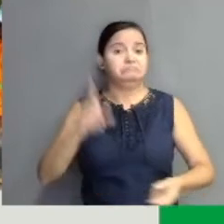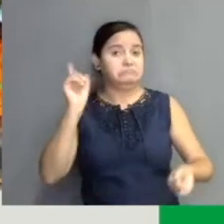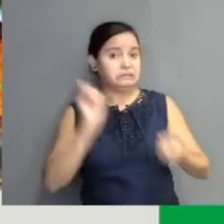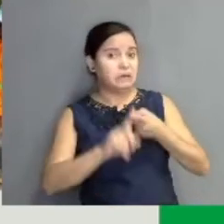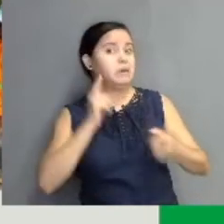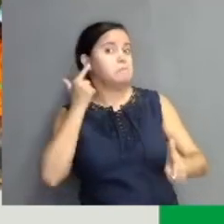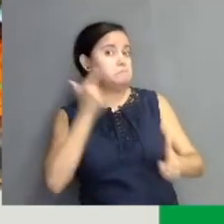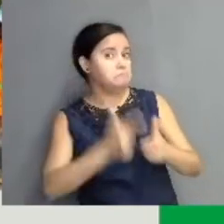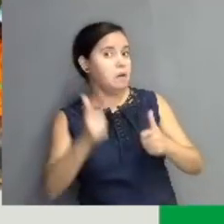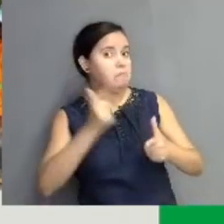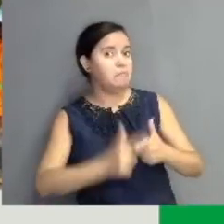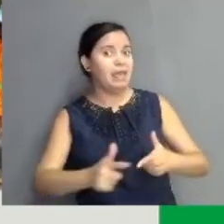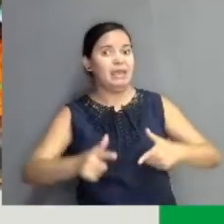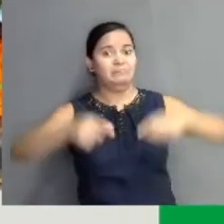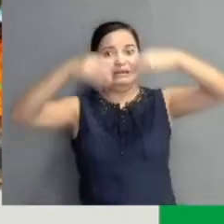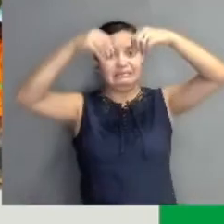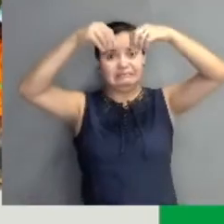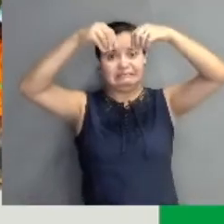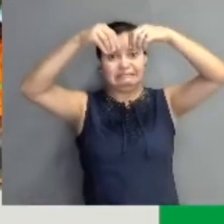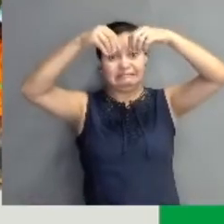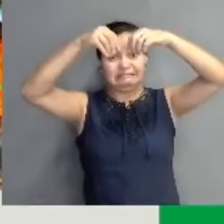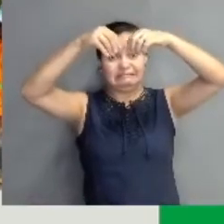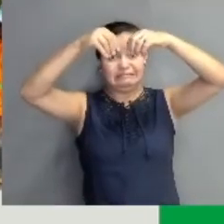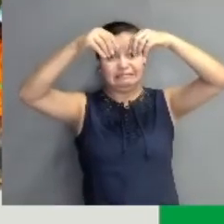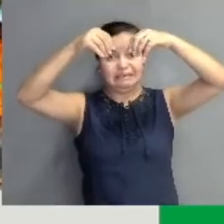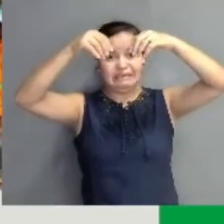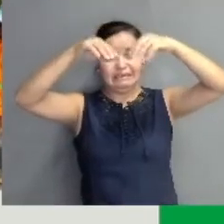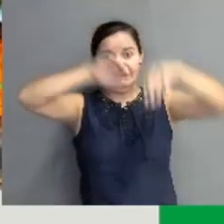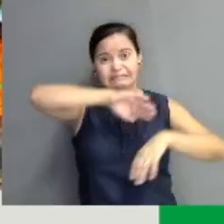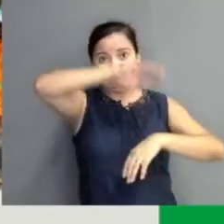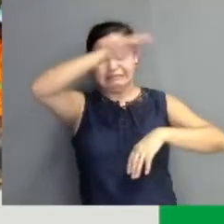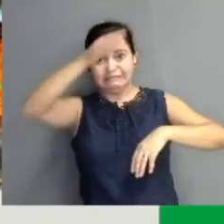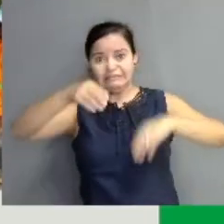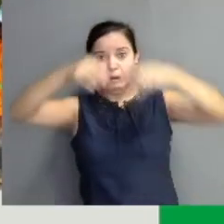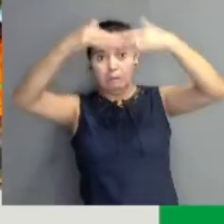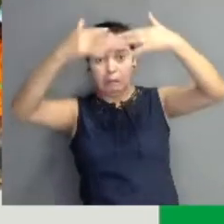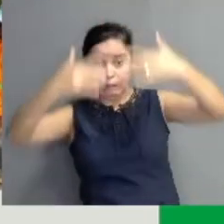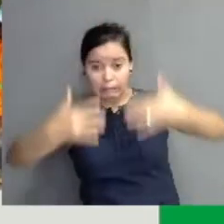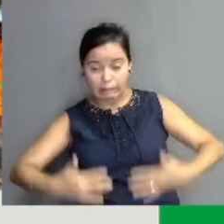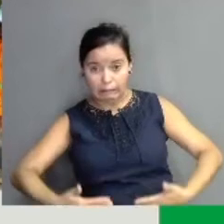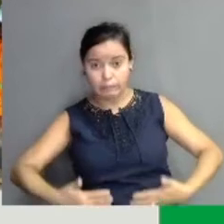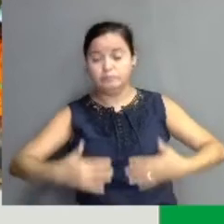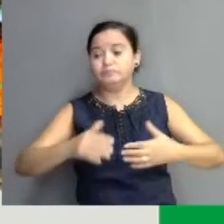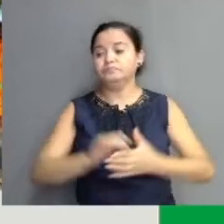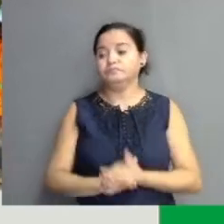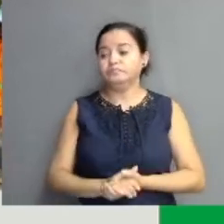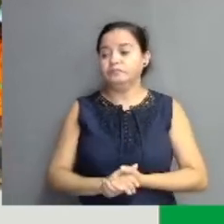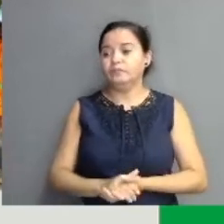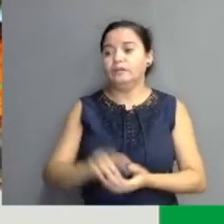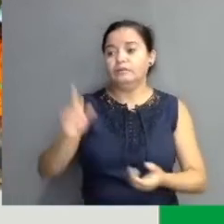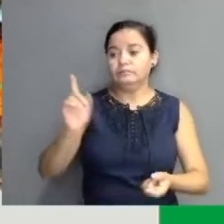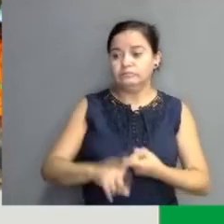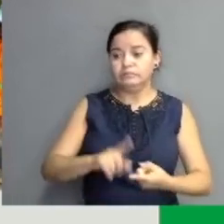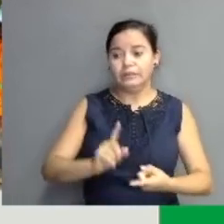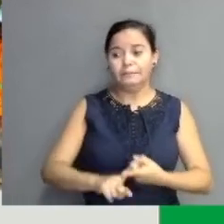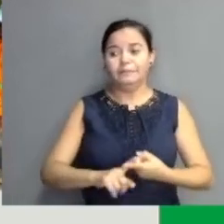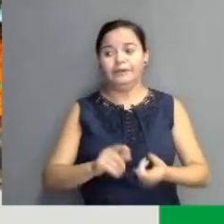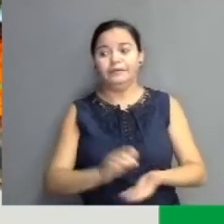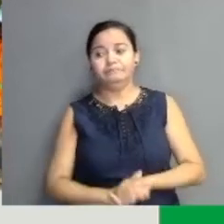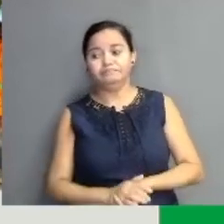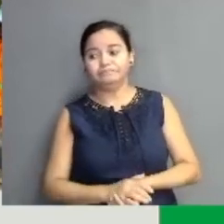veja como isso influencia a tua qualidade de vida. Assoreamento de mananciais,